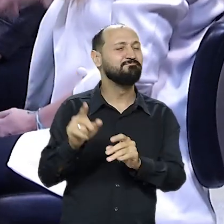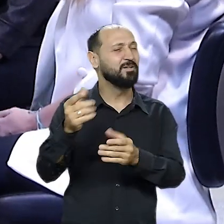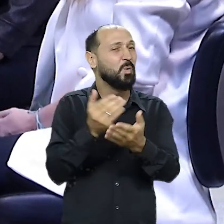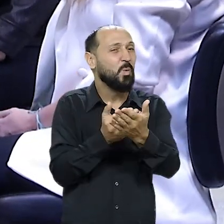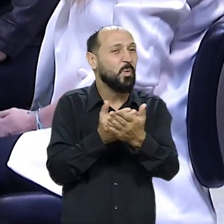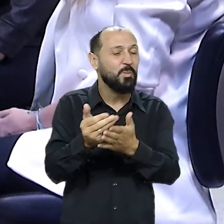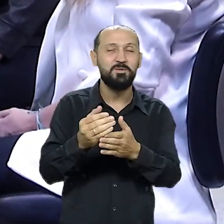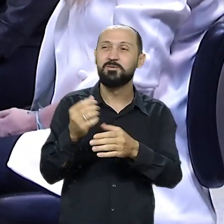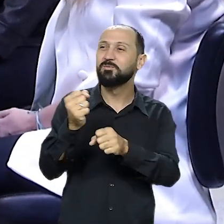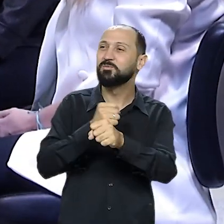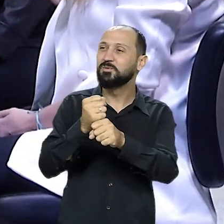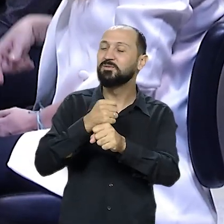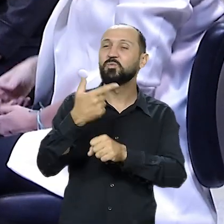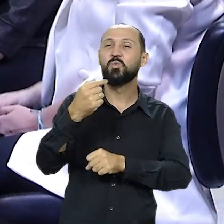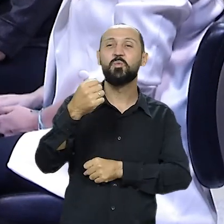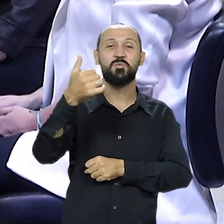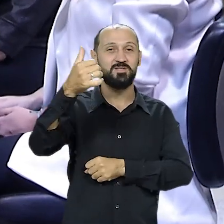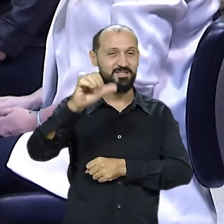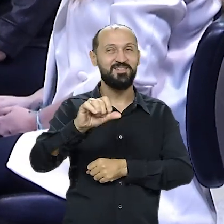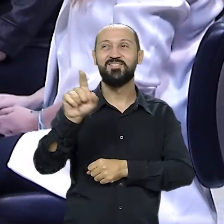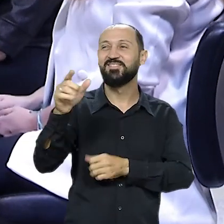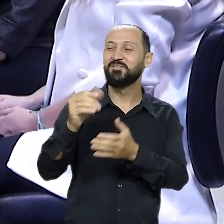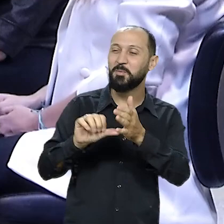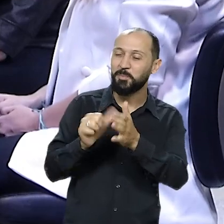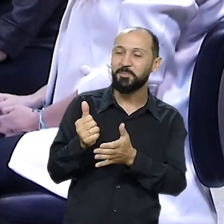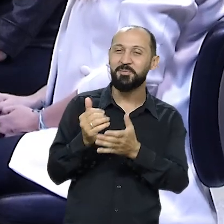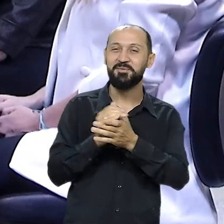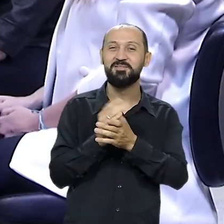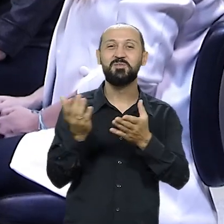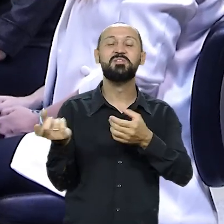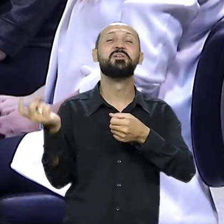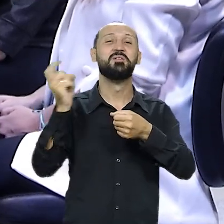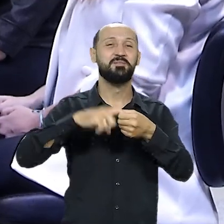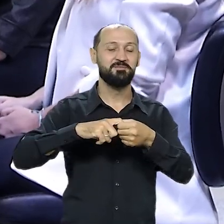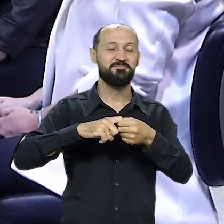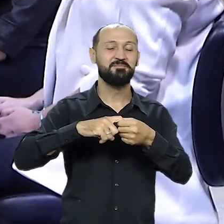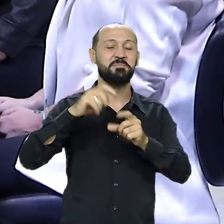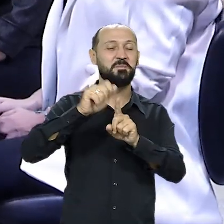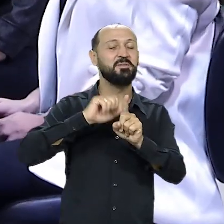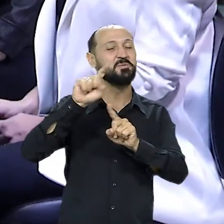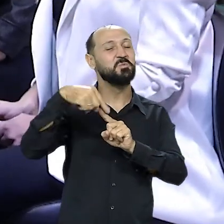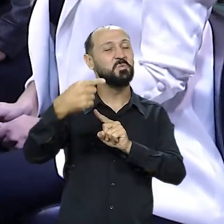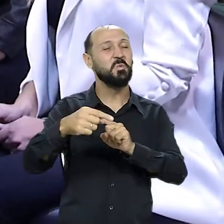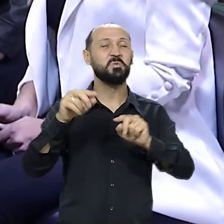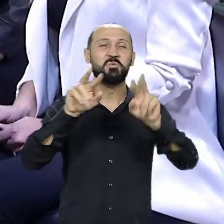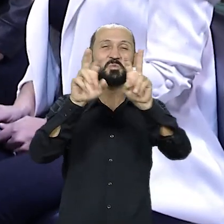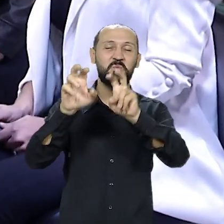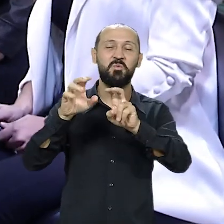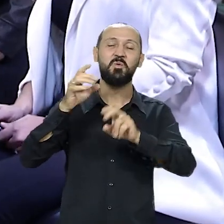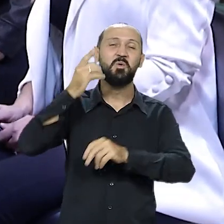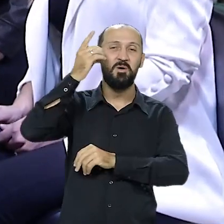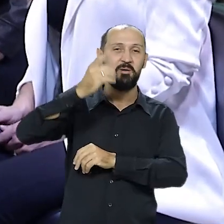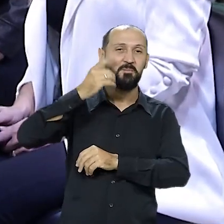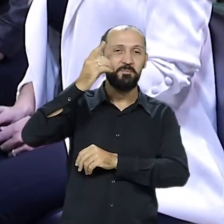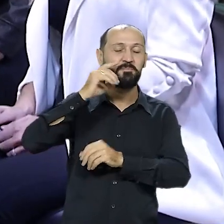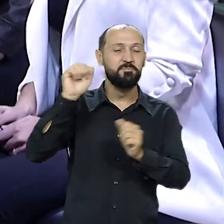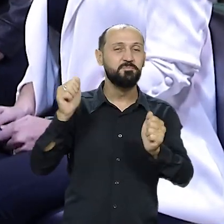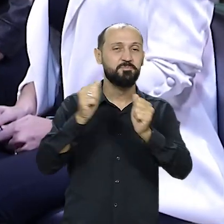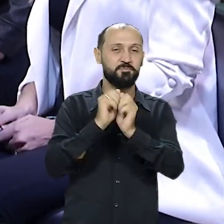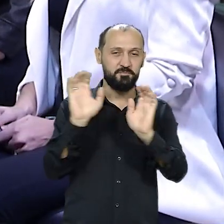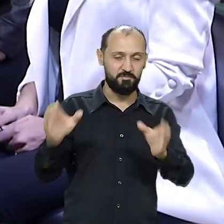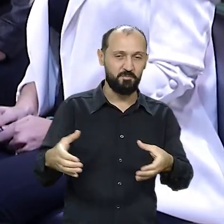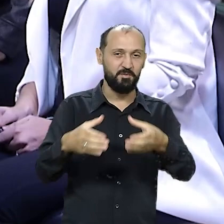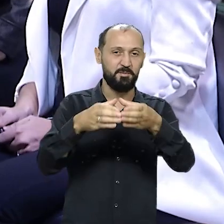começou o Por Dentro do Legislativo. Isso aí. E a gente volta no próximo mês com mais algum deputado que integra e